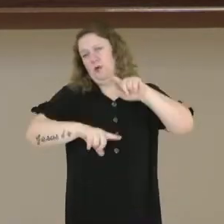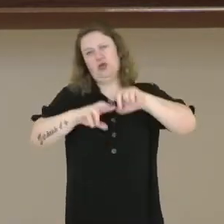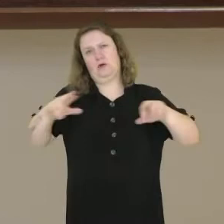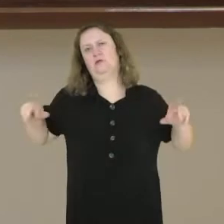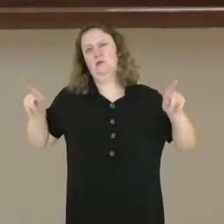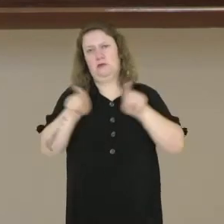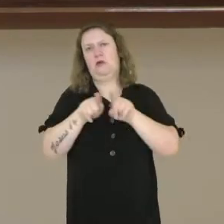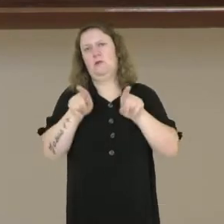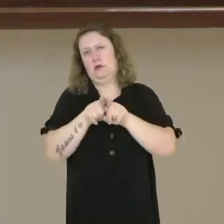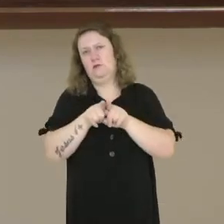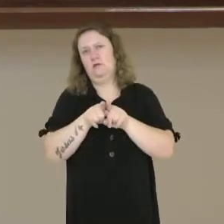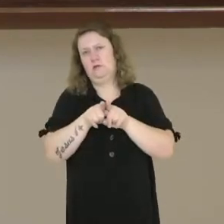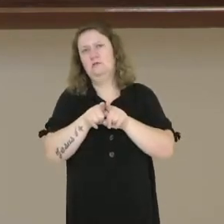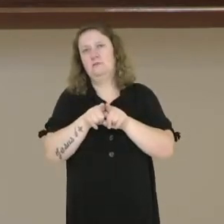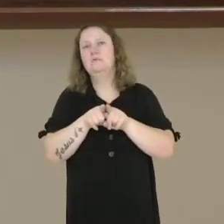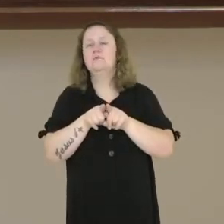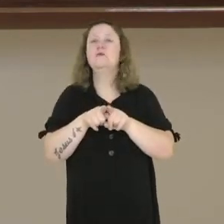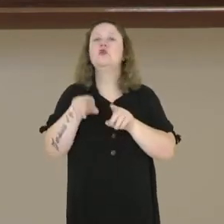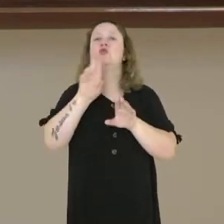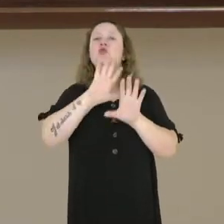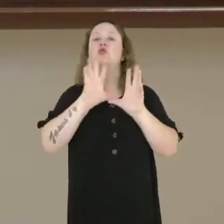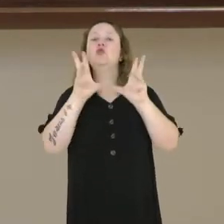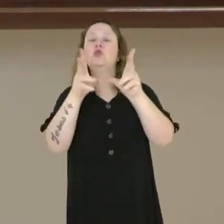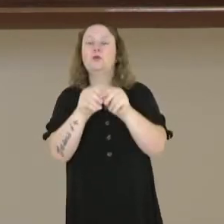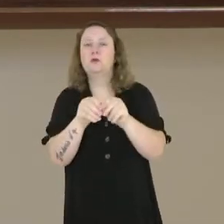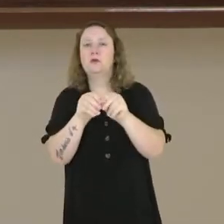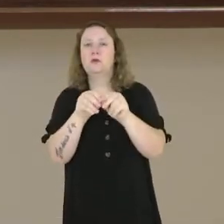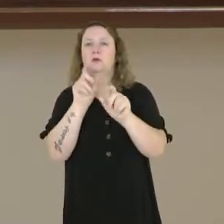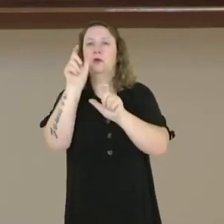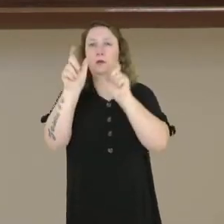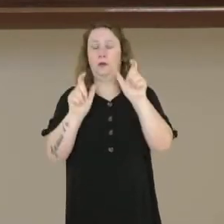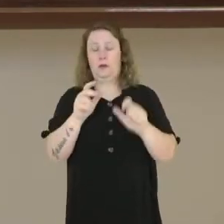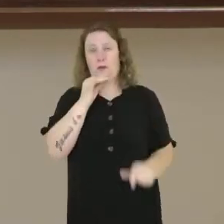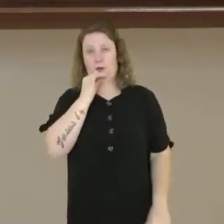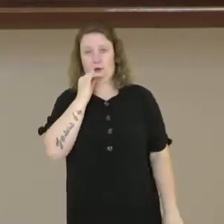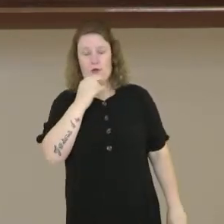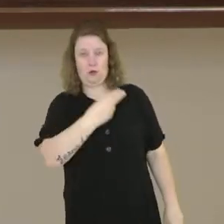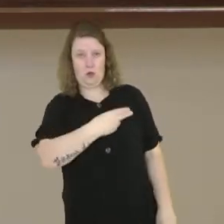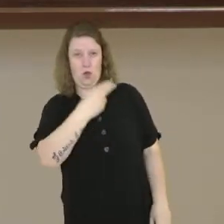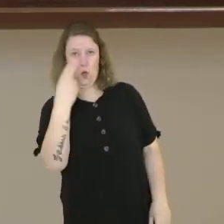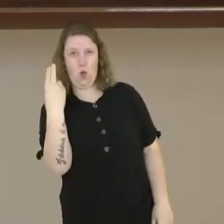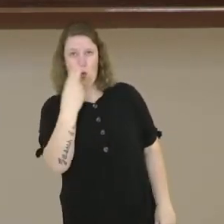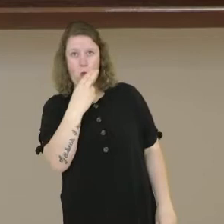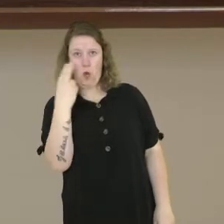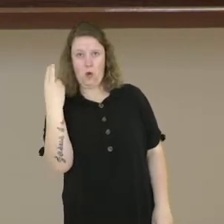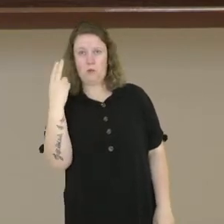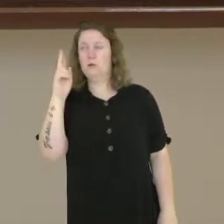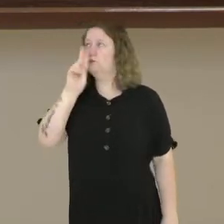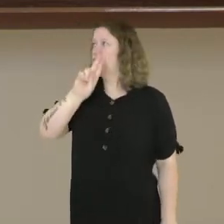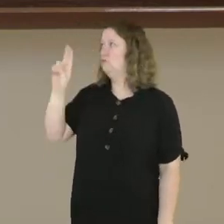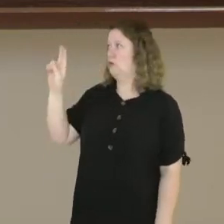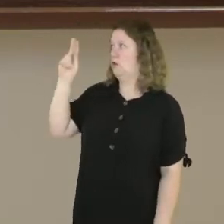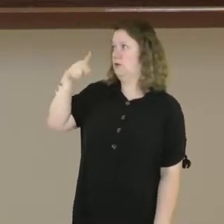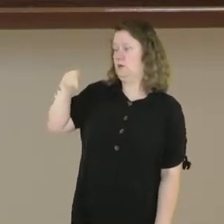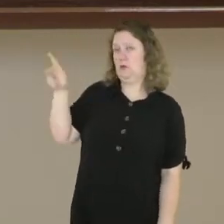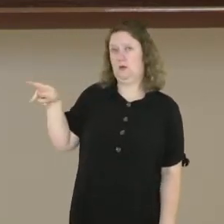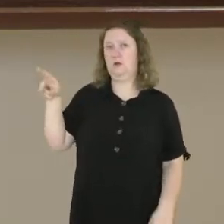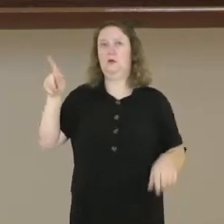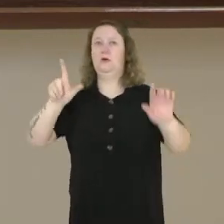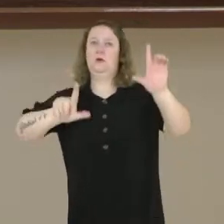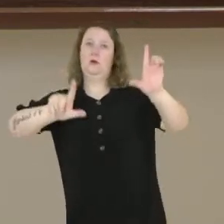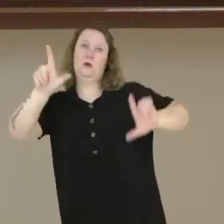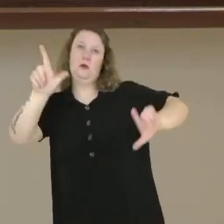nome disso que existe é substantivo. Então, o meu nome é um substantivo, TV é